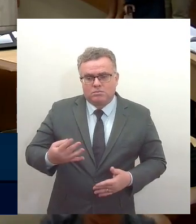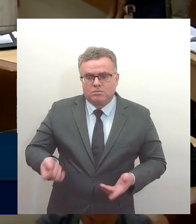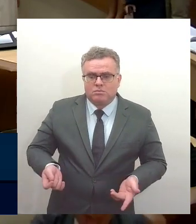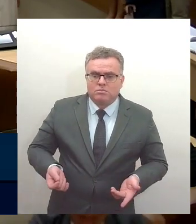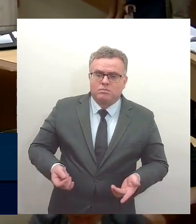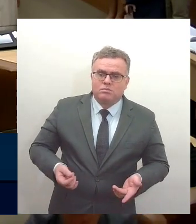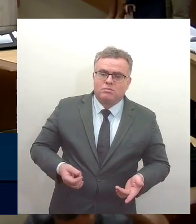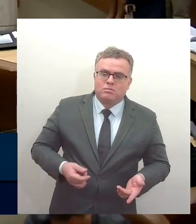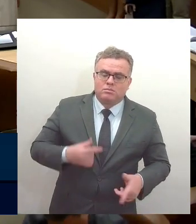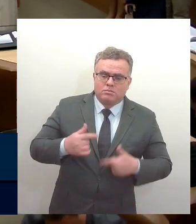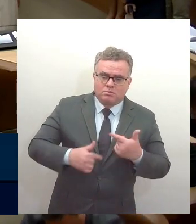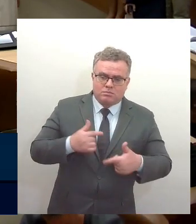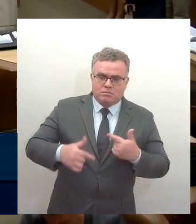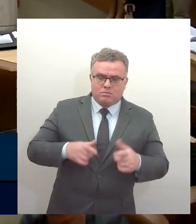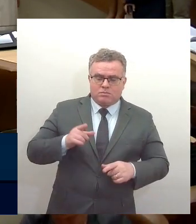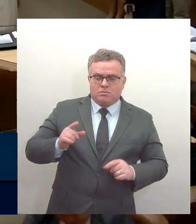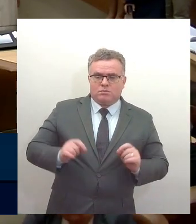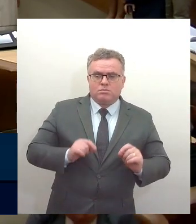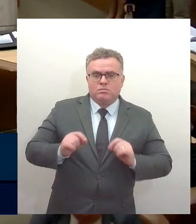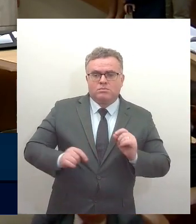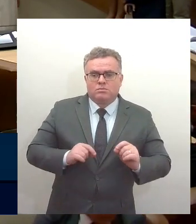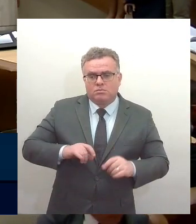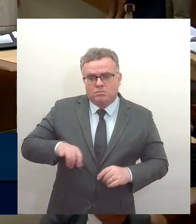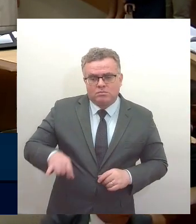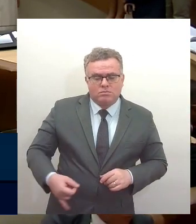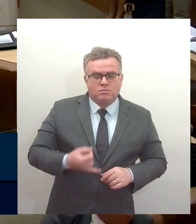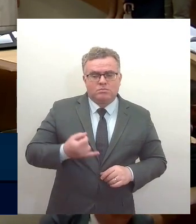aproveitar também para lembrar vocês que, ano passado,